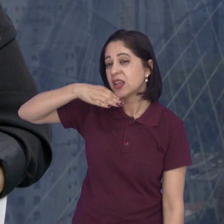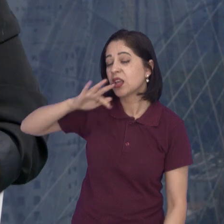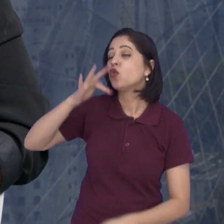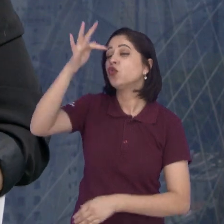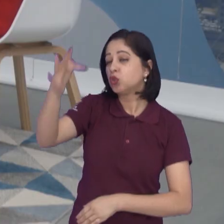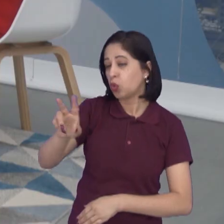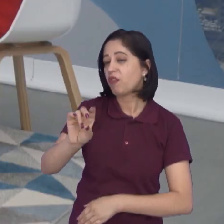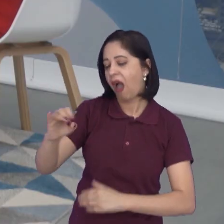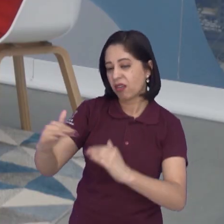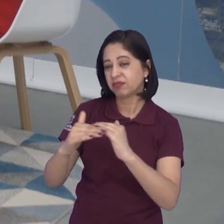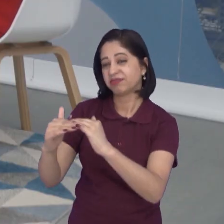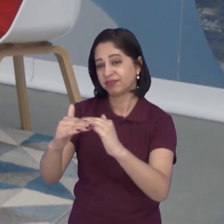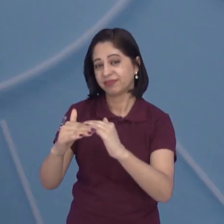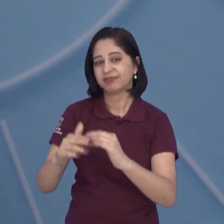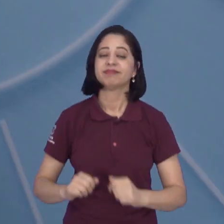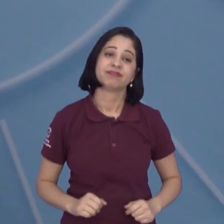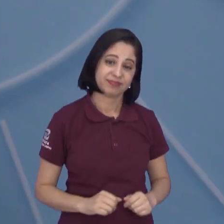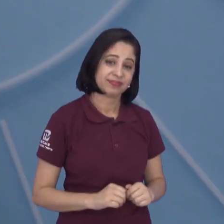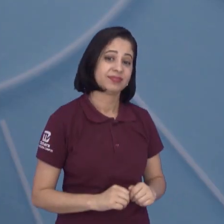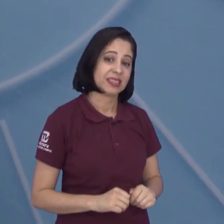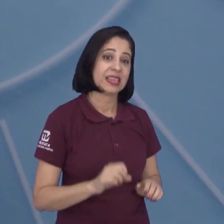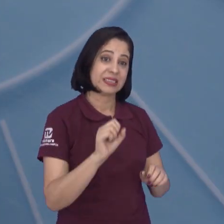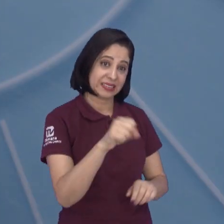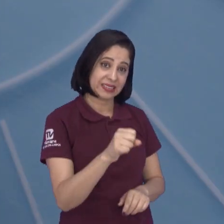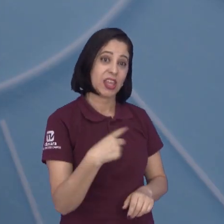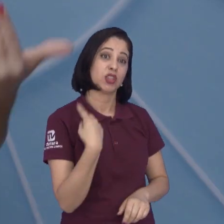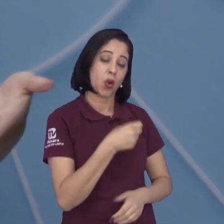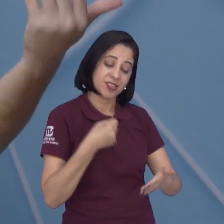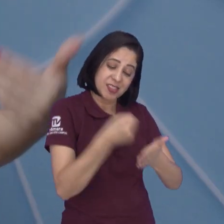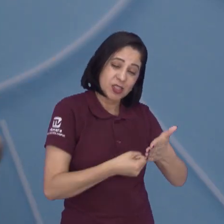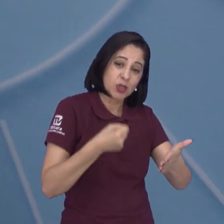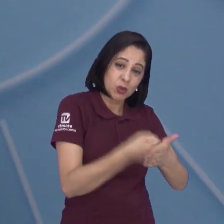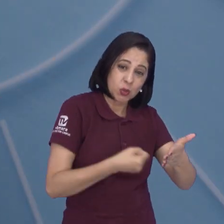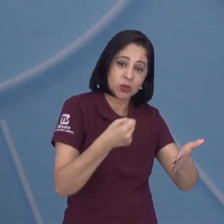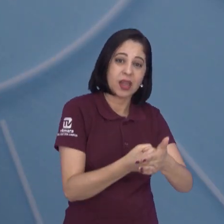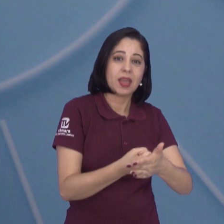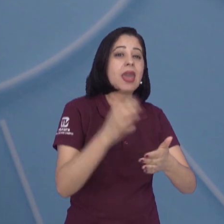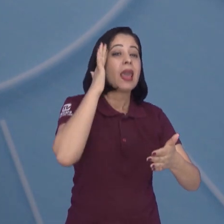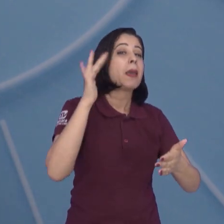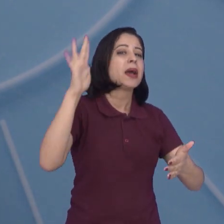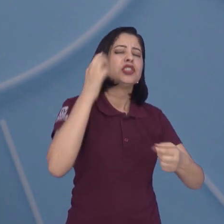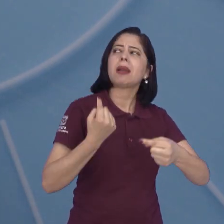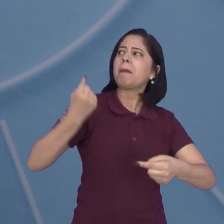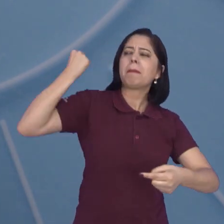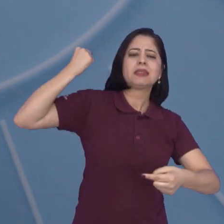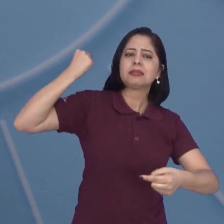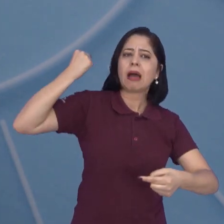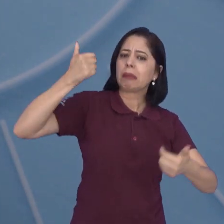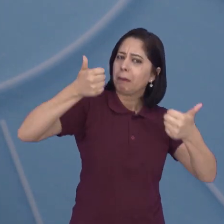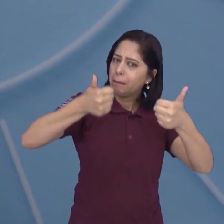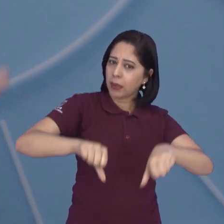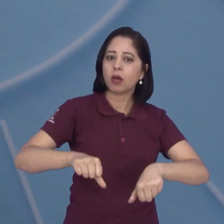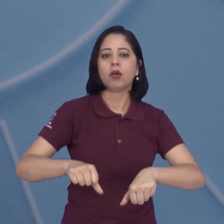Sim, sim. Outro ponto que você comentou, estamos trabalhando para isso, né? Imagina como não era lá atrás, porque hoje, apesar, né, de